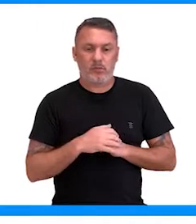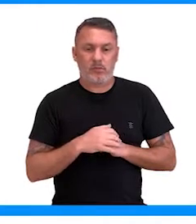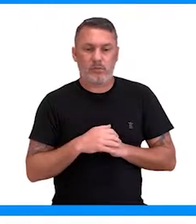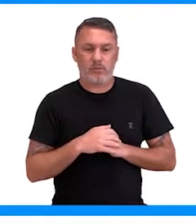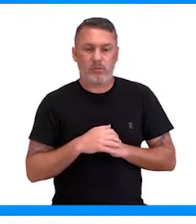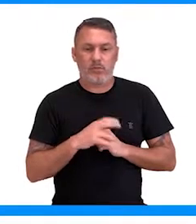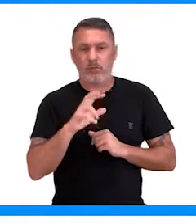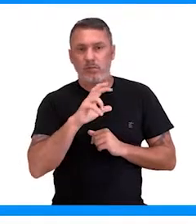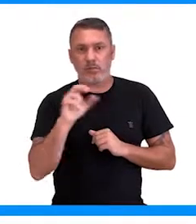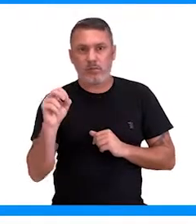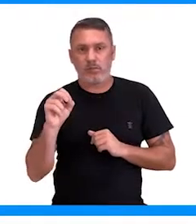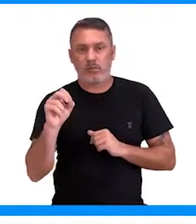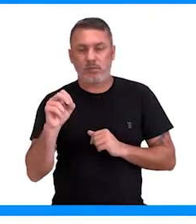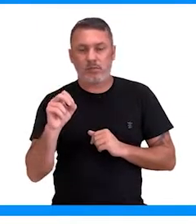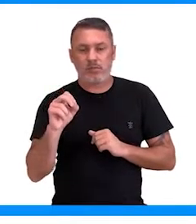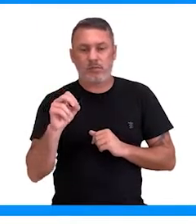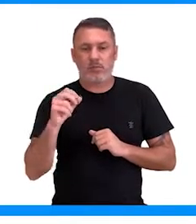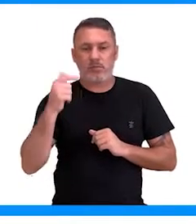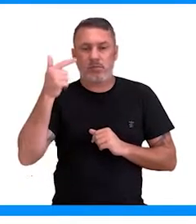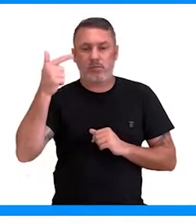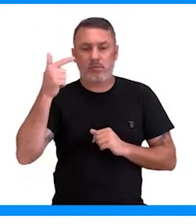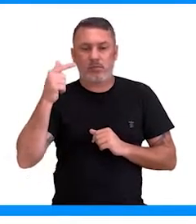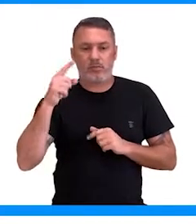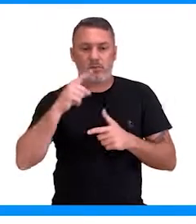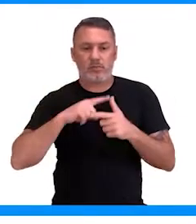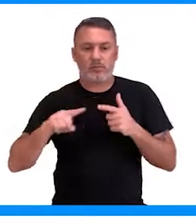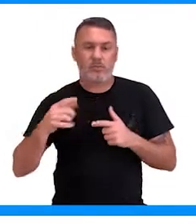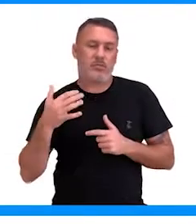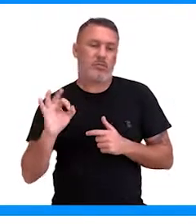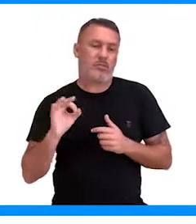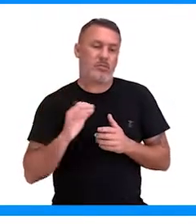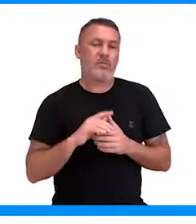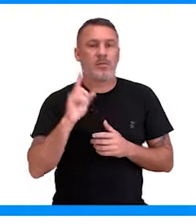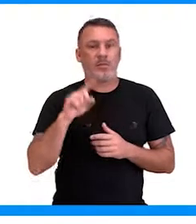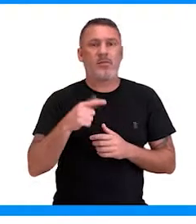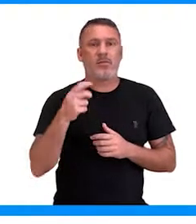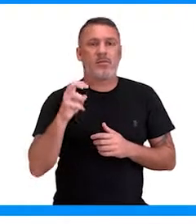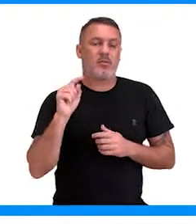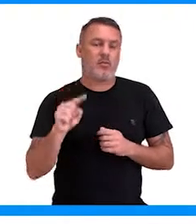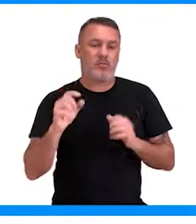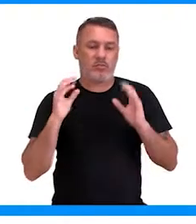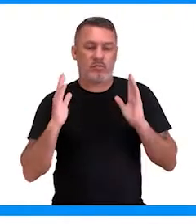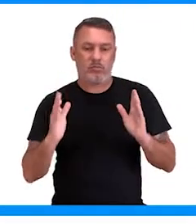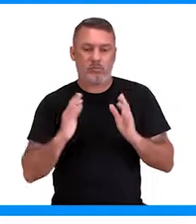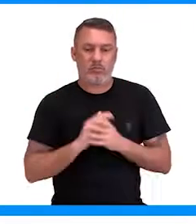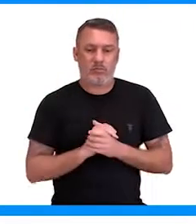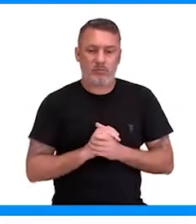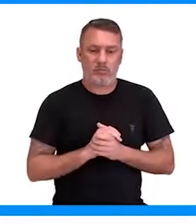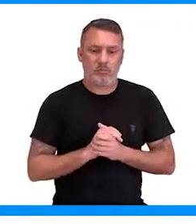dá 500 ao quadrado sobre 10. Vai dar exatamente os 25.000.